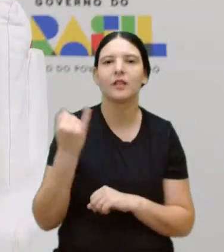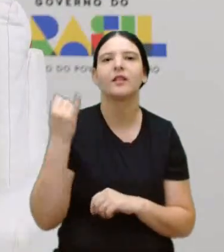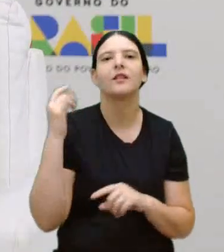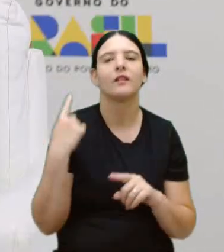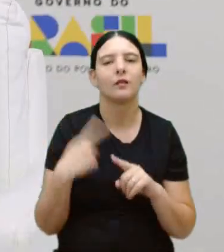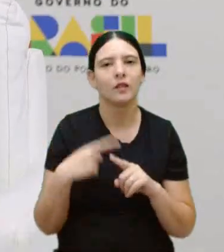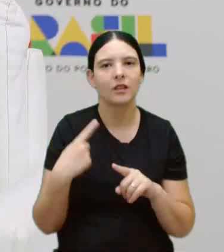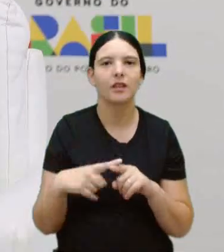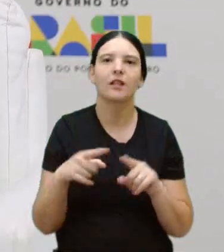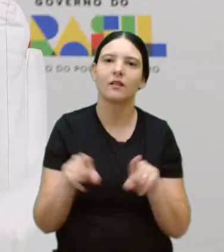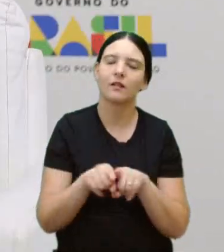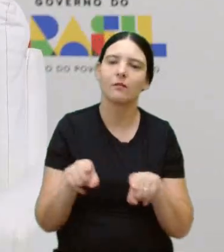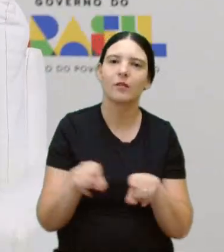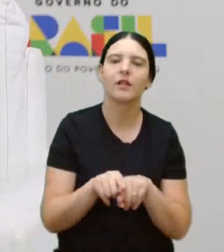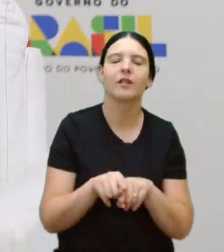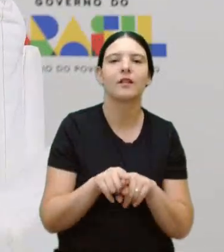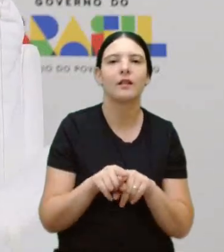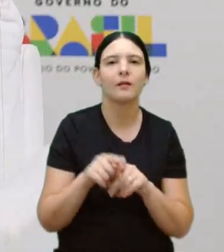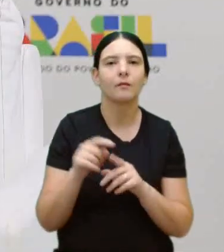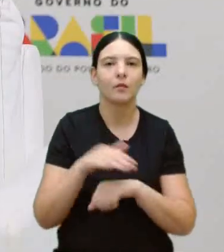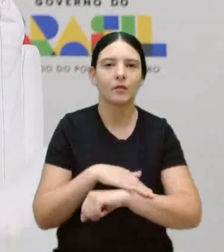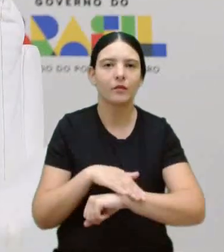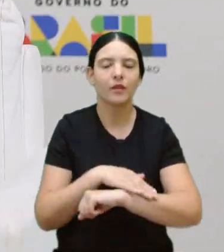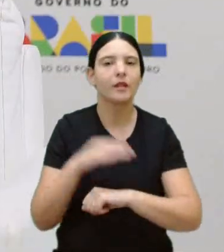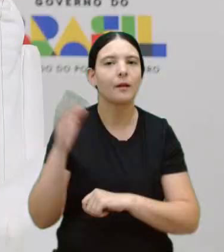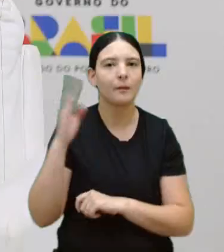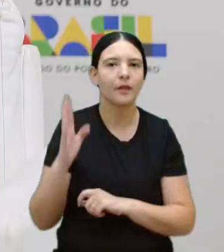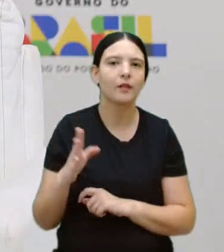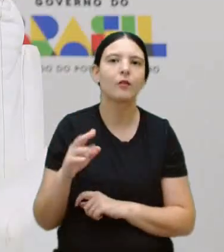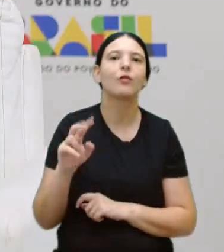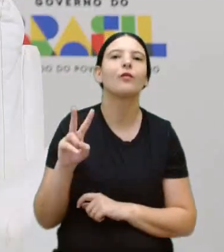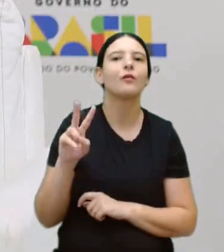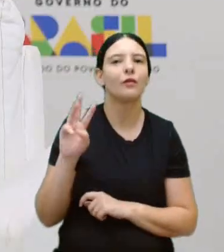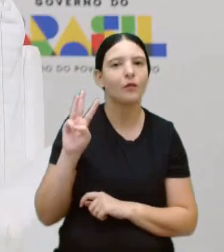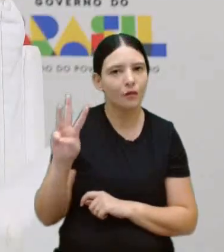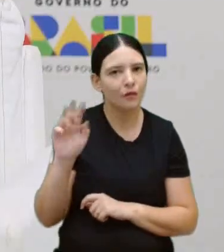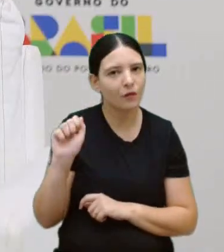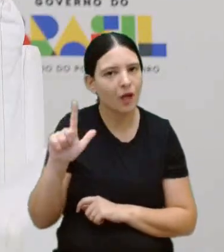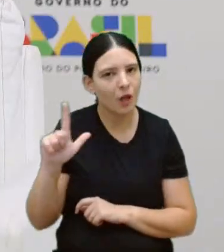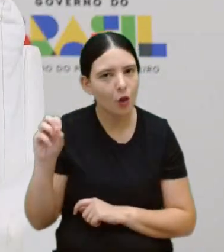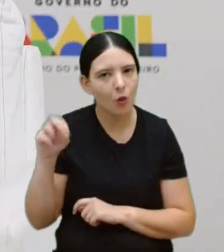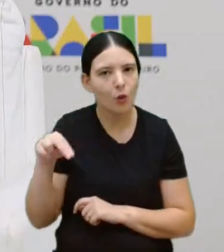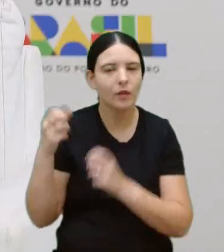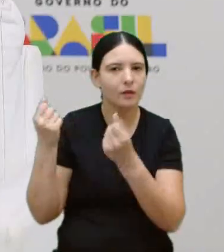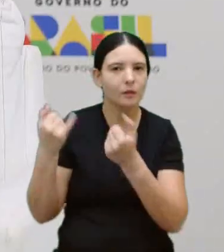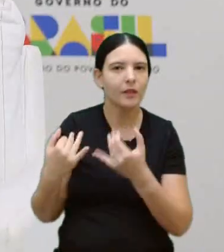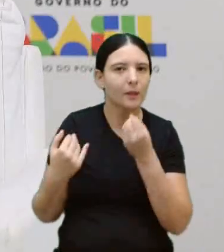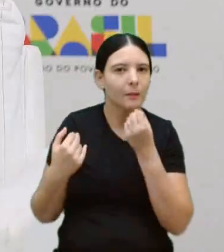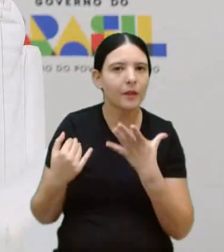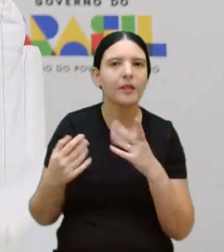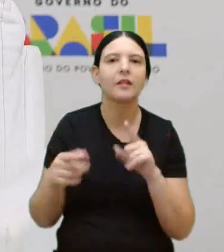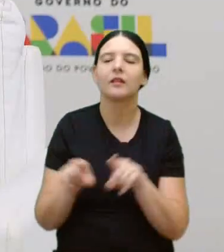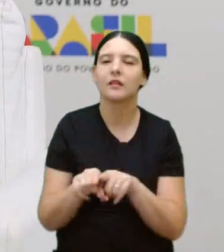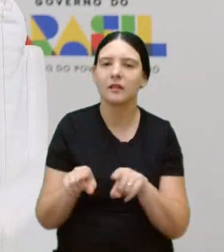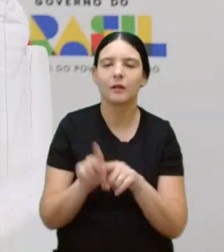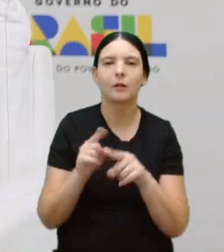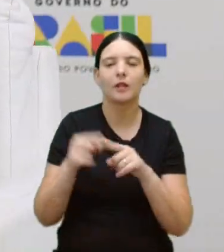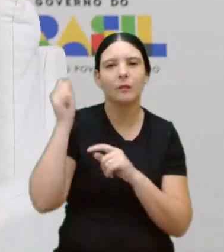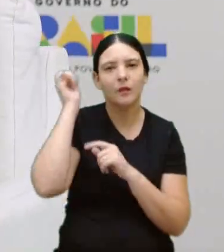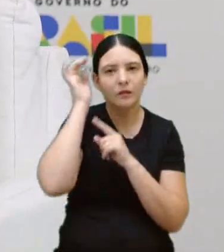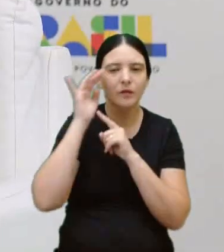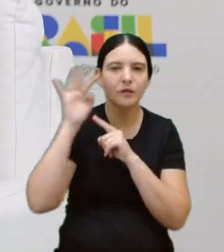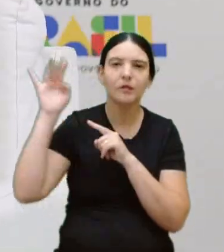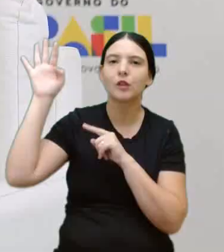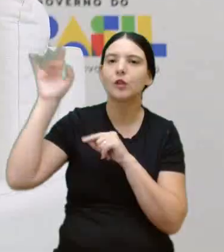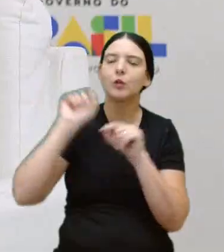aliviar as pessoas brancas. O Fanon explica isso muito bem. Porque elas vivem num peso de uma fantasia que as